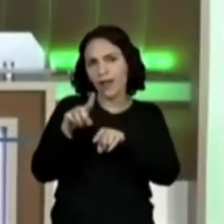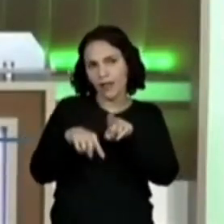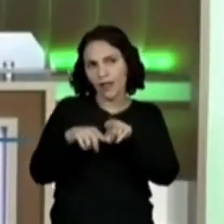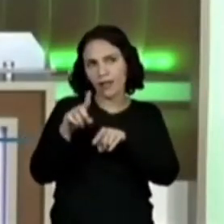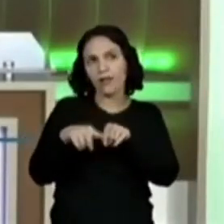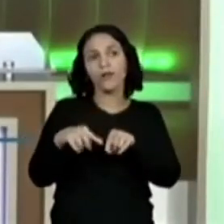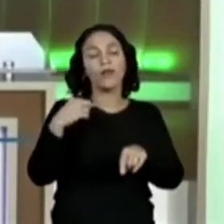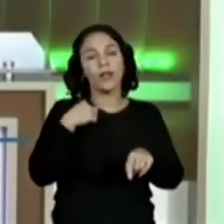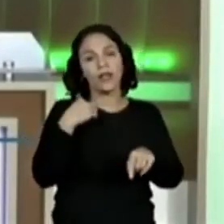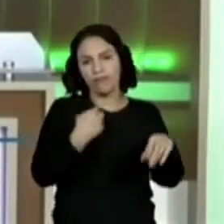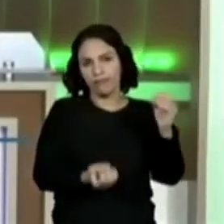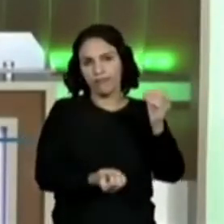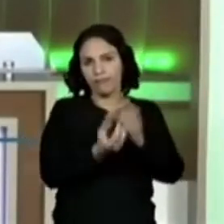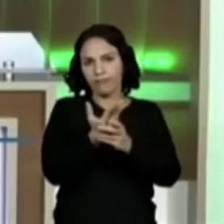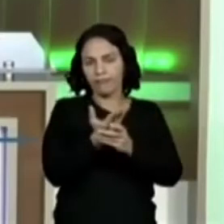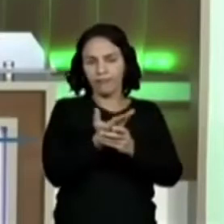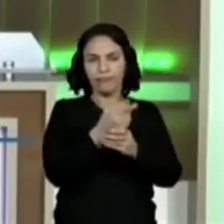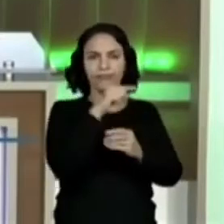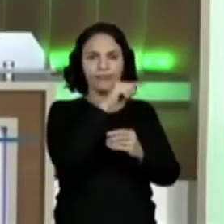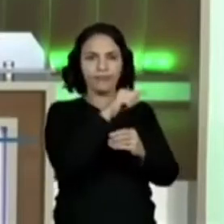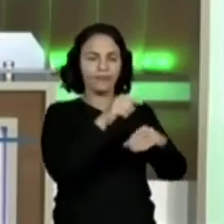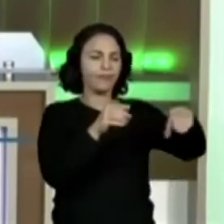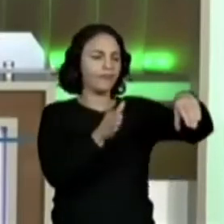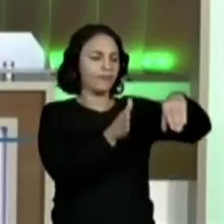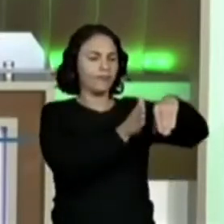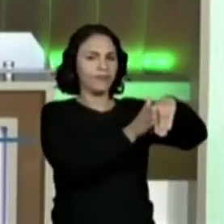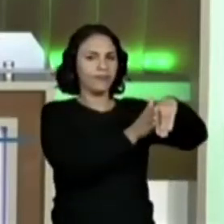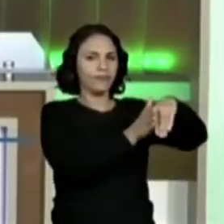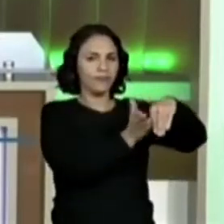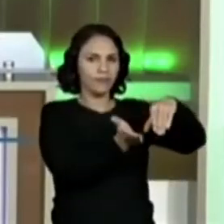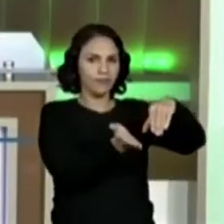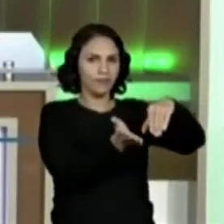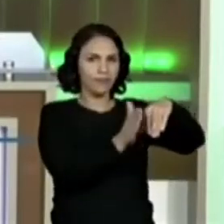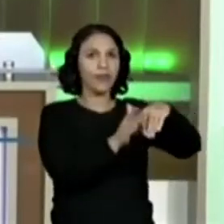para construir essa caixa. Eu usei esse papel aqui,